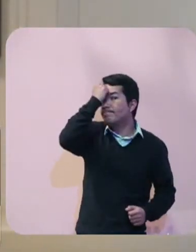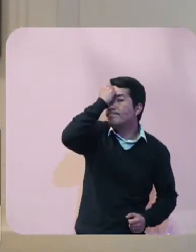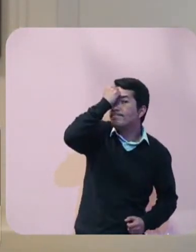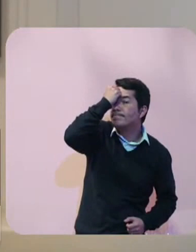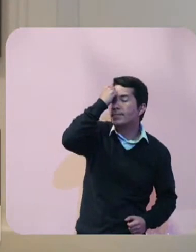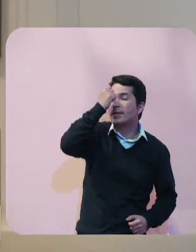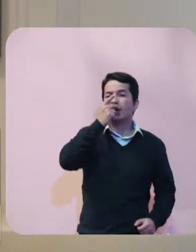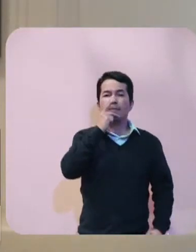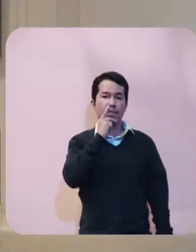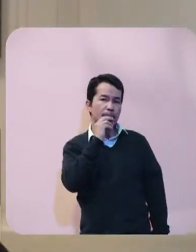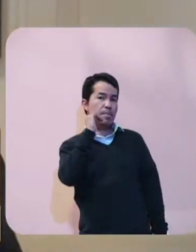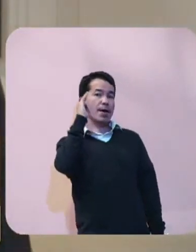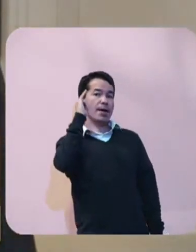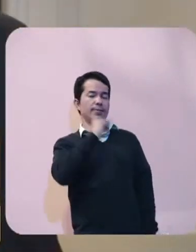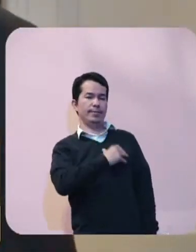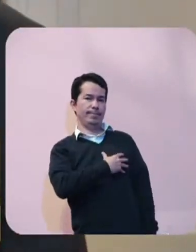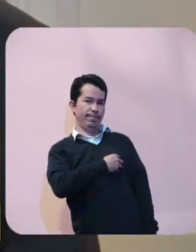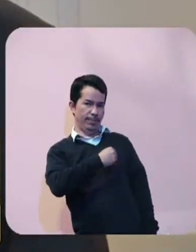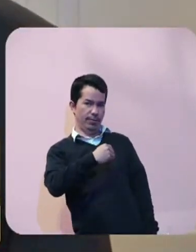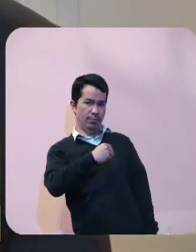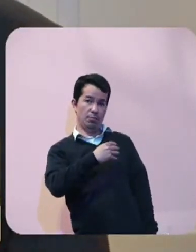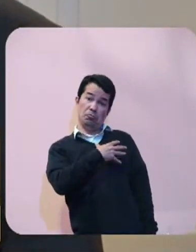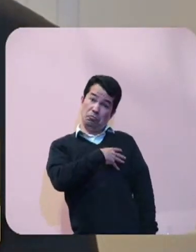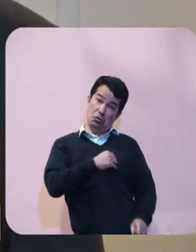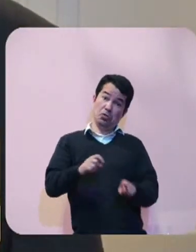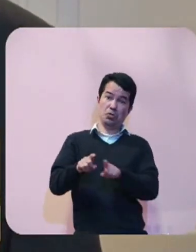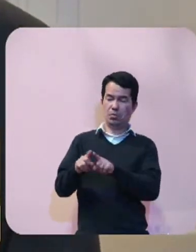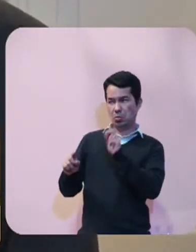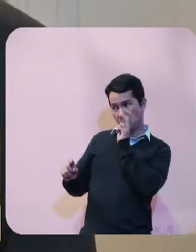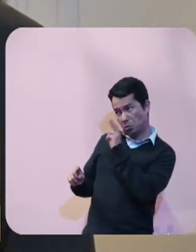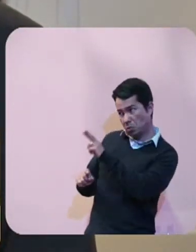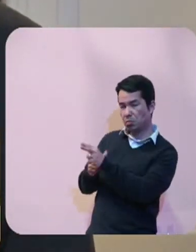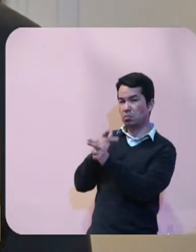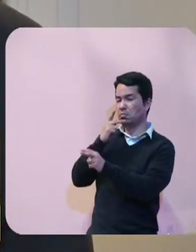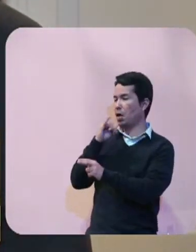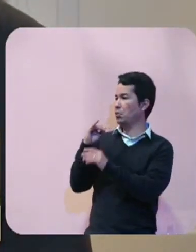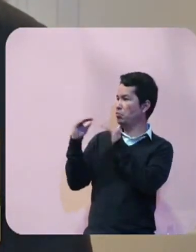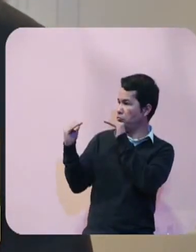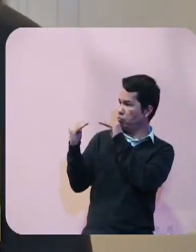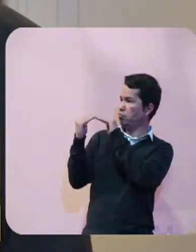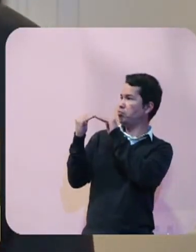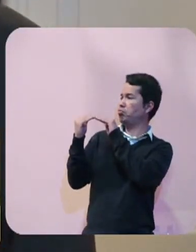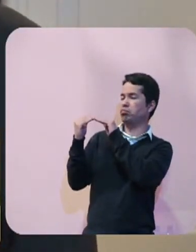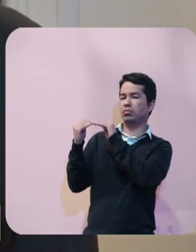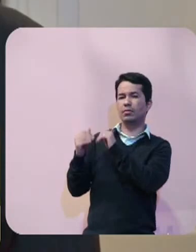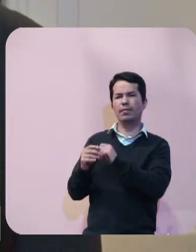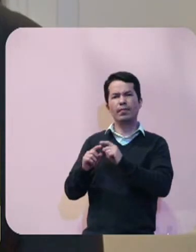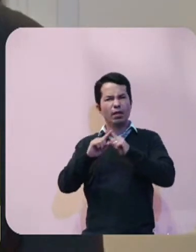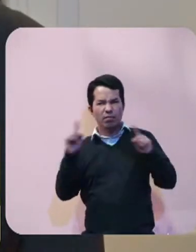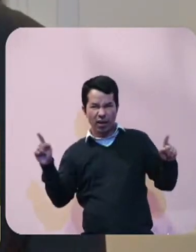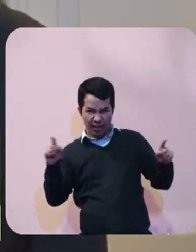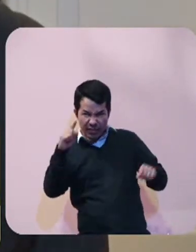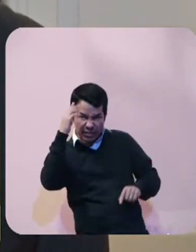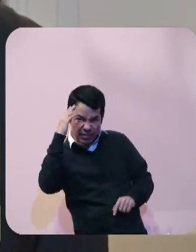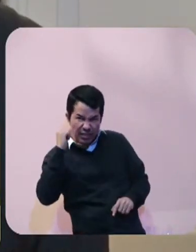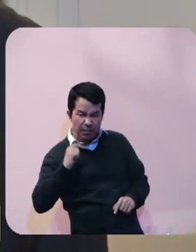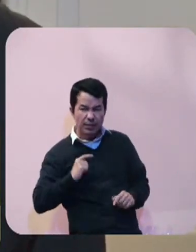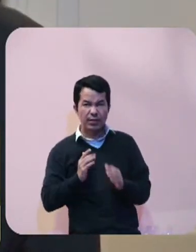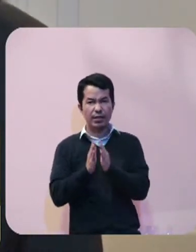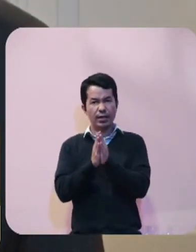pais. Mas veja que o texto ensina é que esta conversão começa no coração